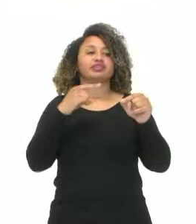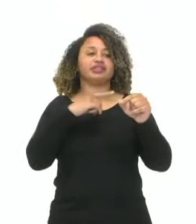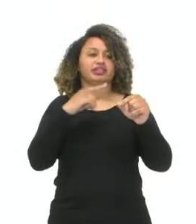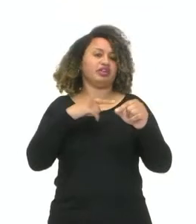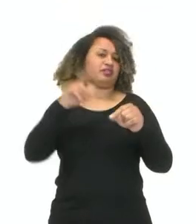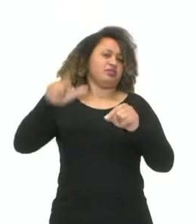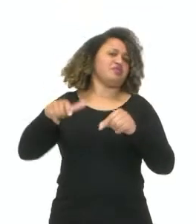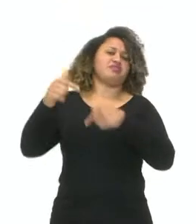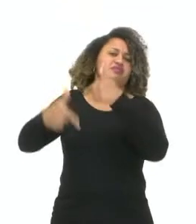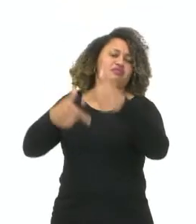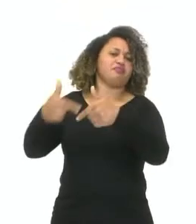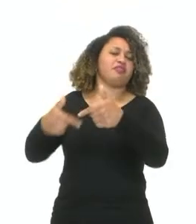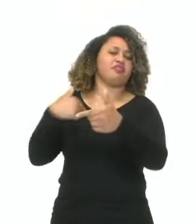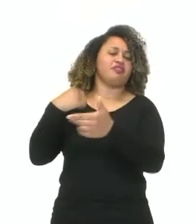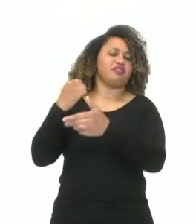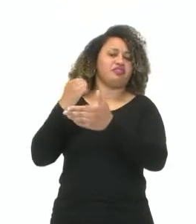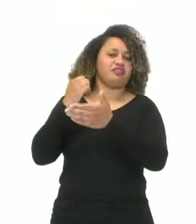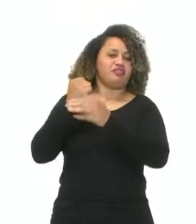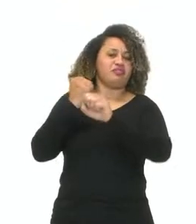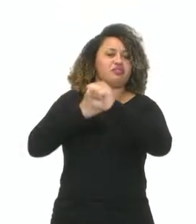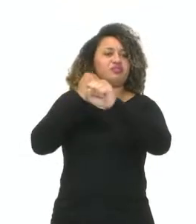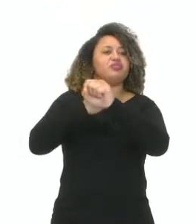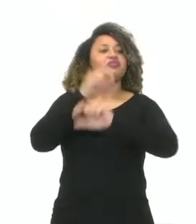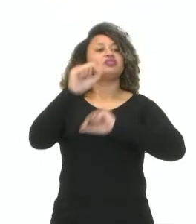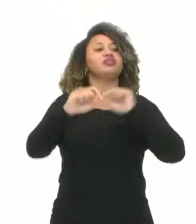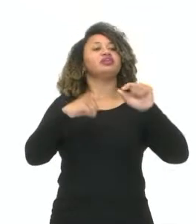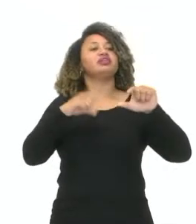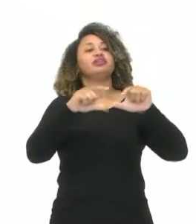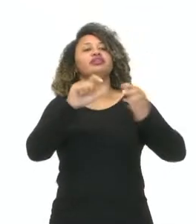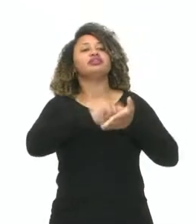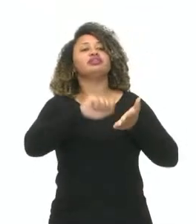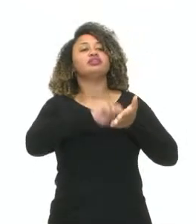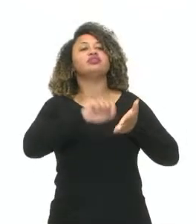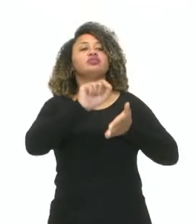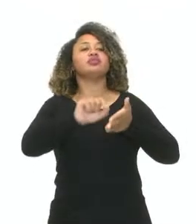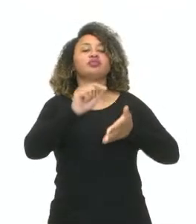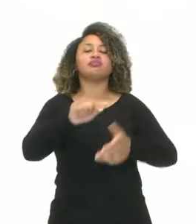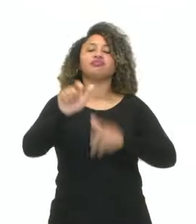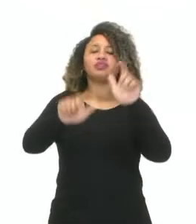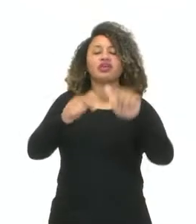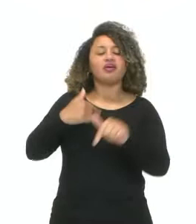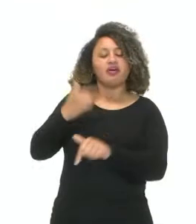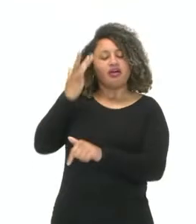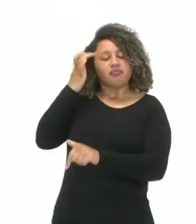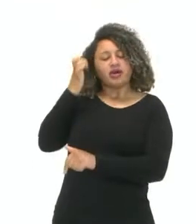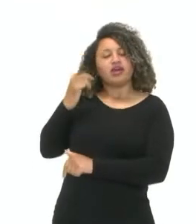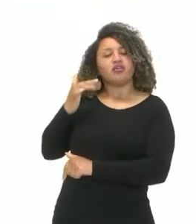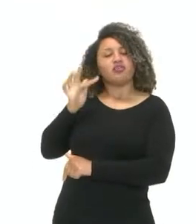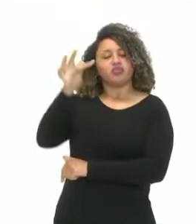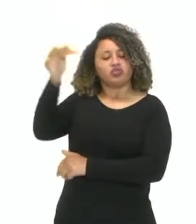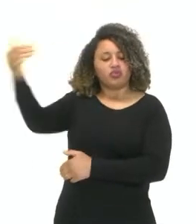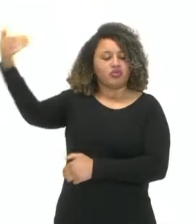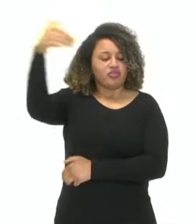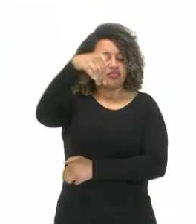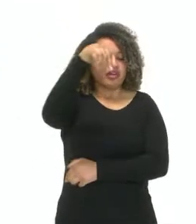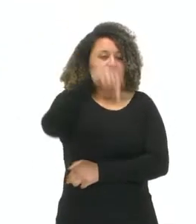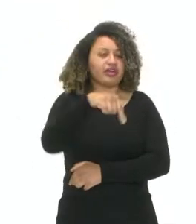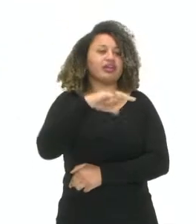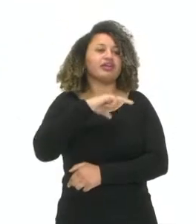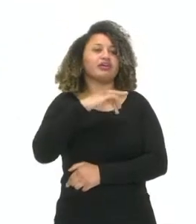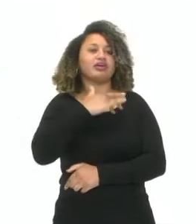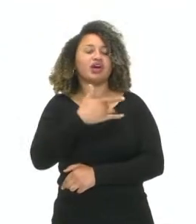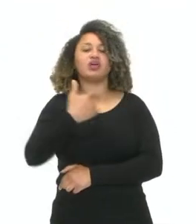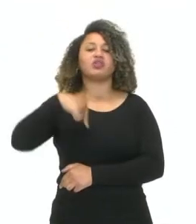que ajudou na construção de Brasília. O que diz essa mensagem? Que os homens de amanhã que aqui vierem tenham compaixão dos